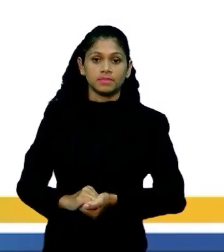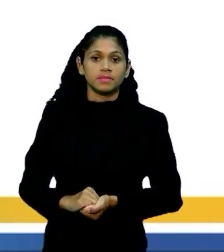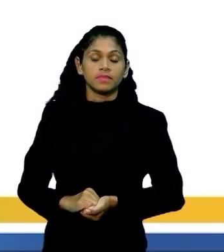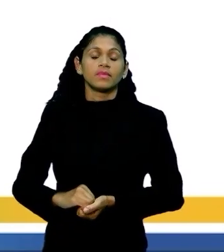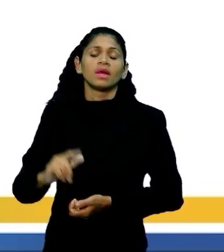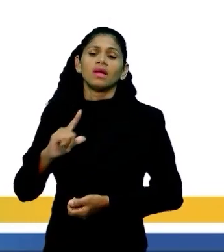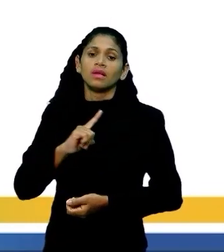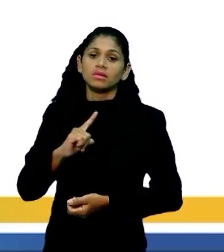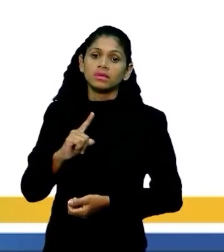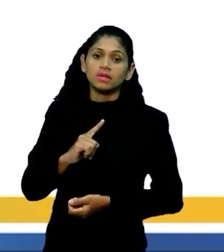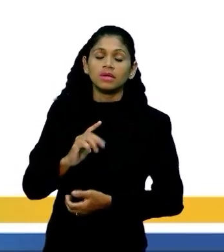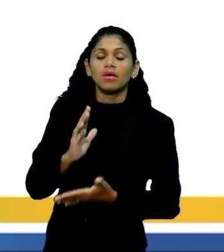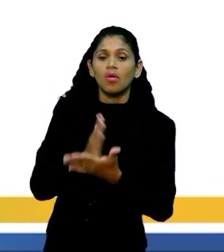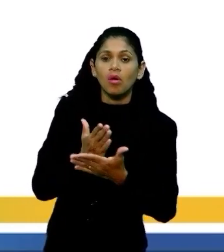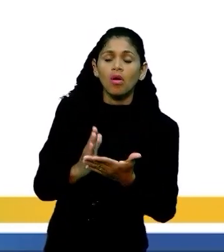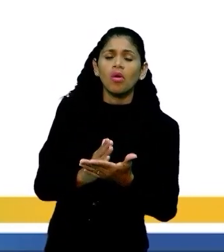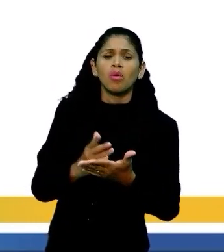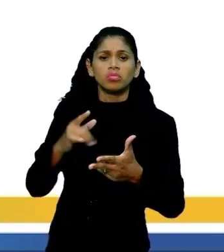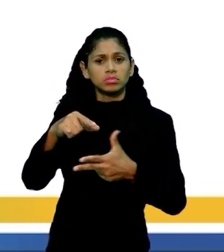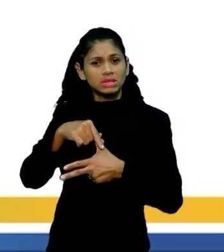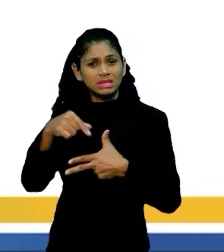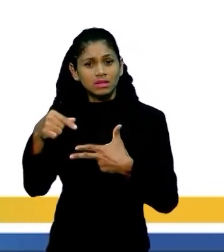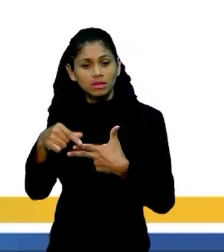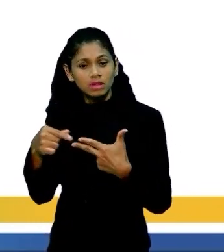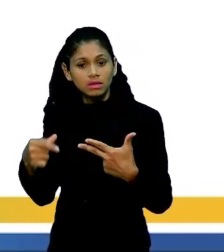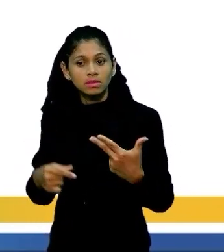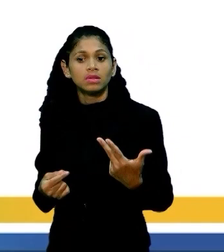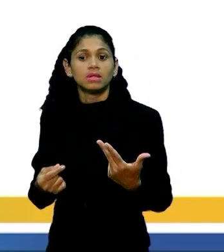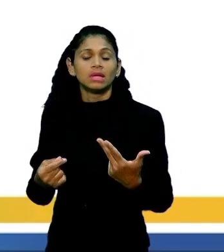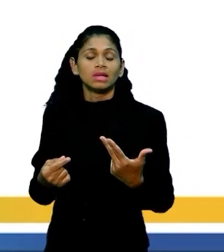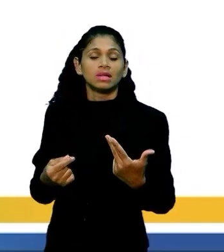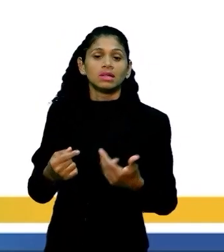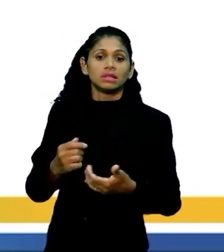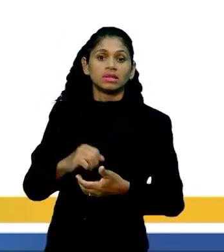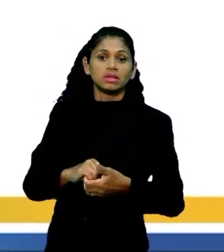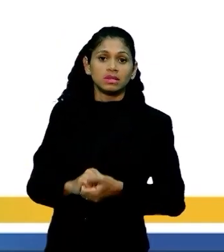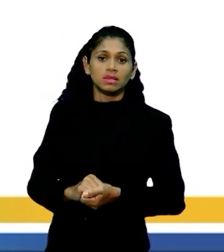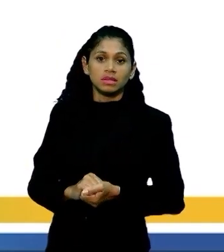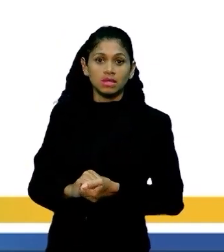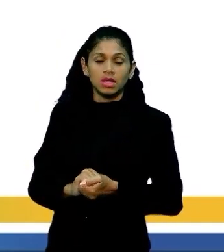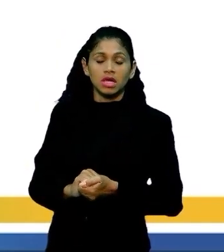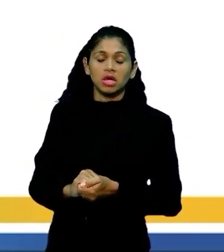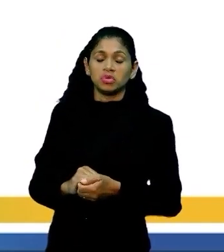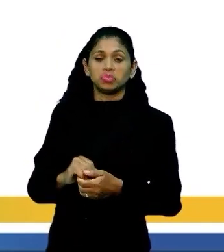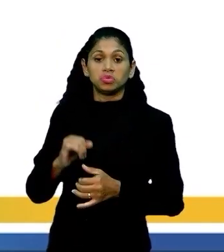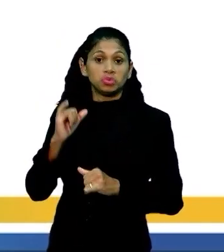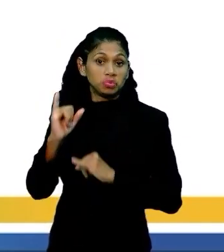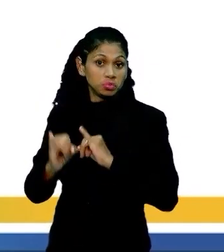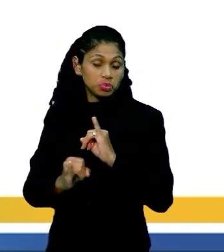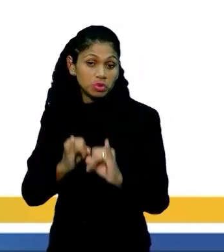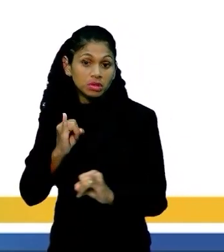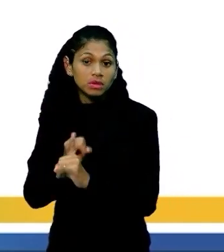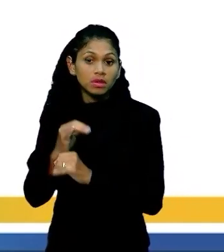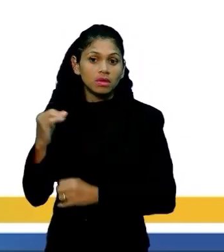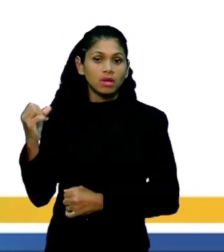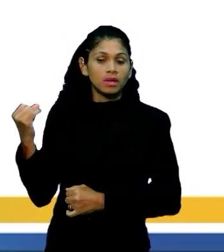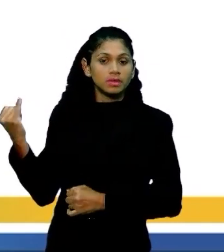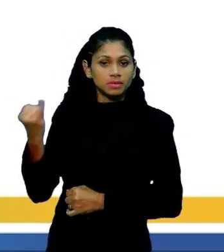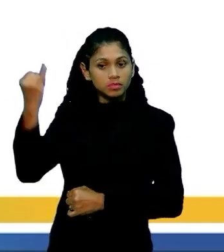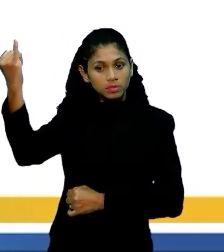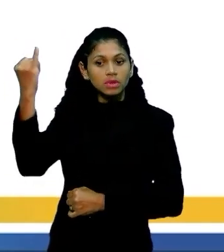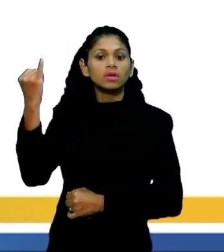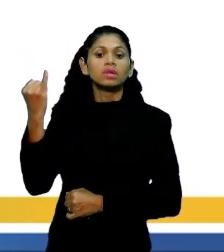engraçadinhos que a acham que o Enem é o quê é uma forma também de viralizar é importante ver esses segmentos de mem porque eles são o quê